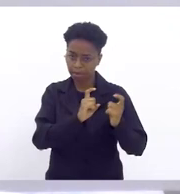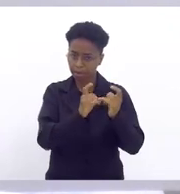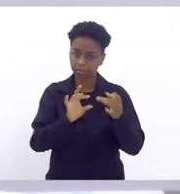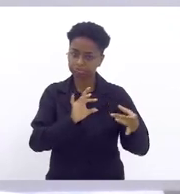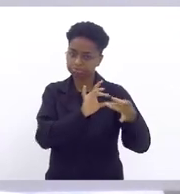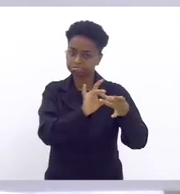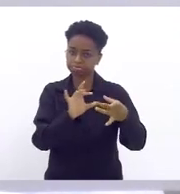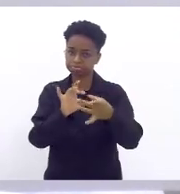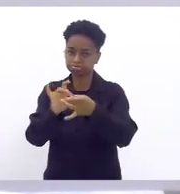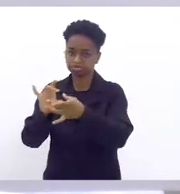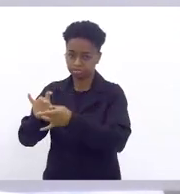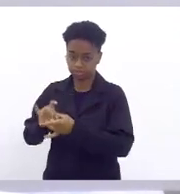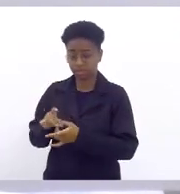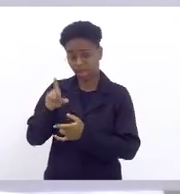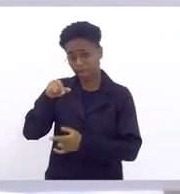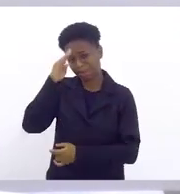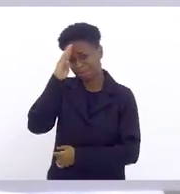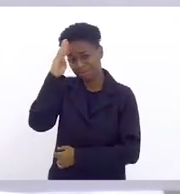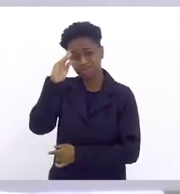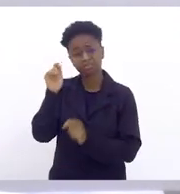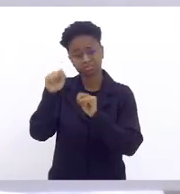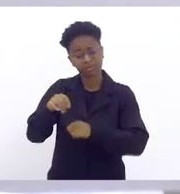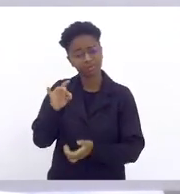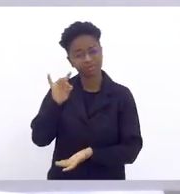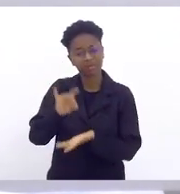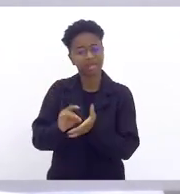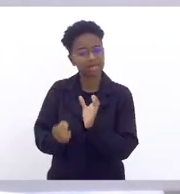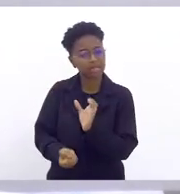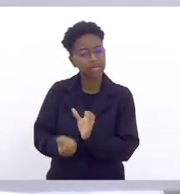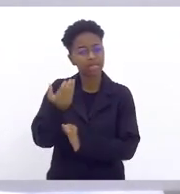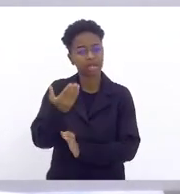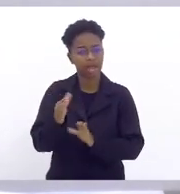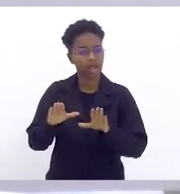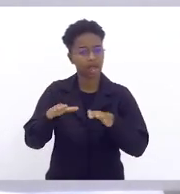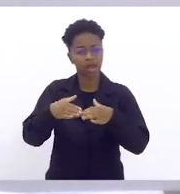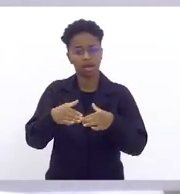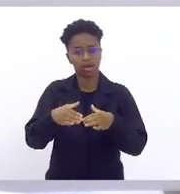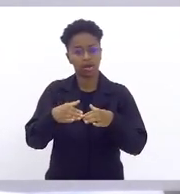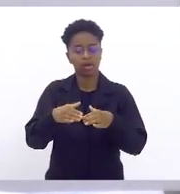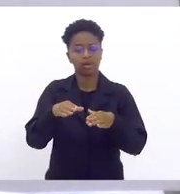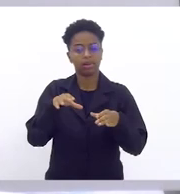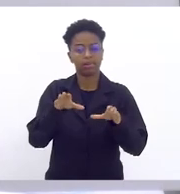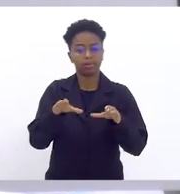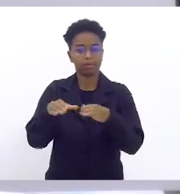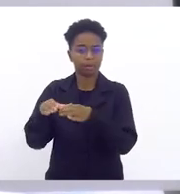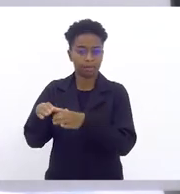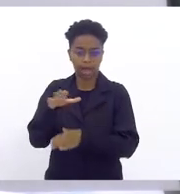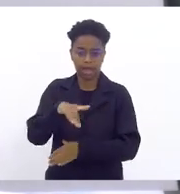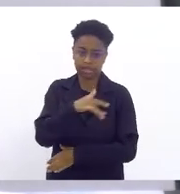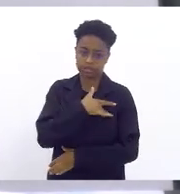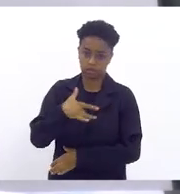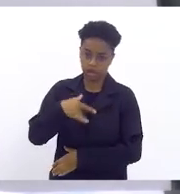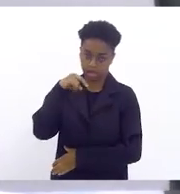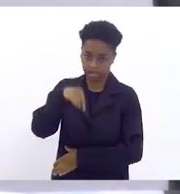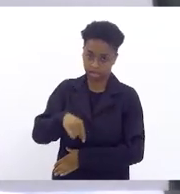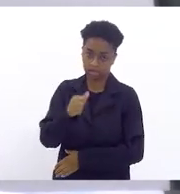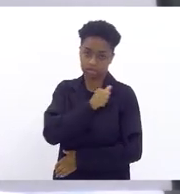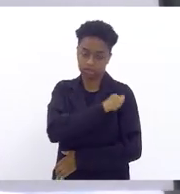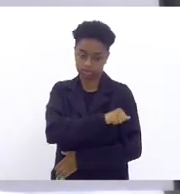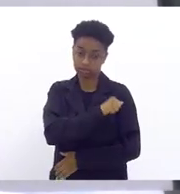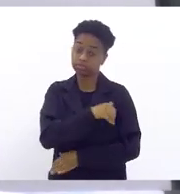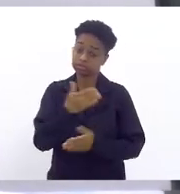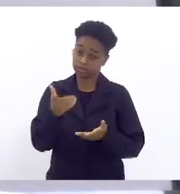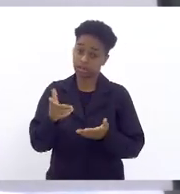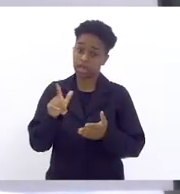fundamentais para o estabelecimento de fato é desse complexo aqui no estado do Rio de Janeiro então é uma proposta